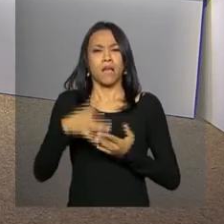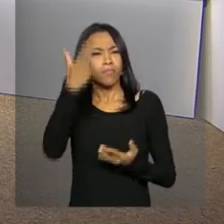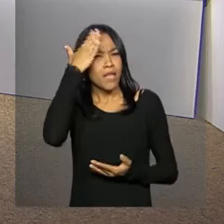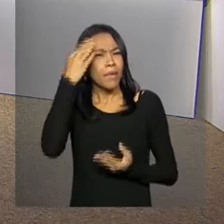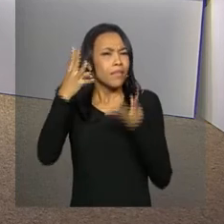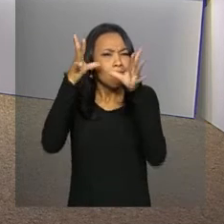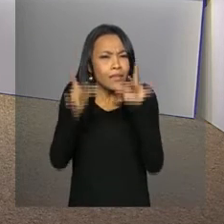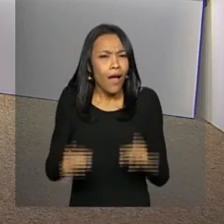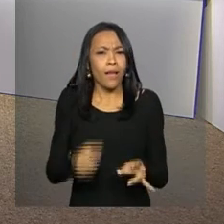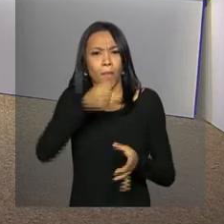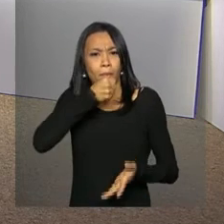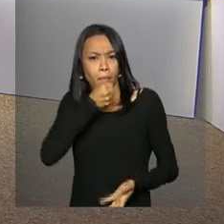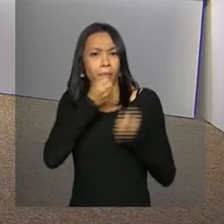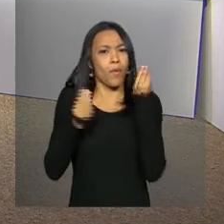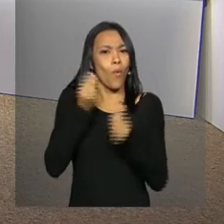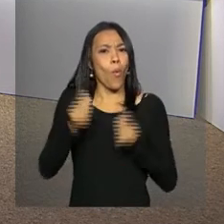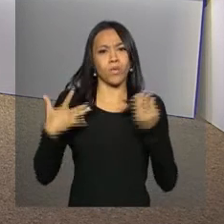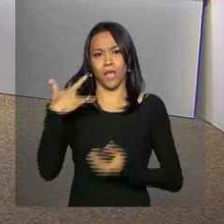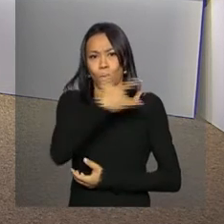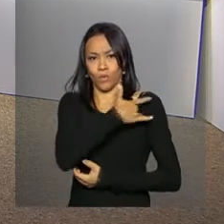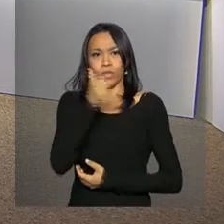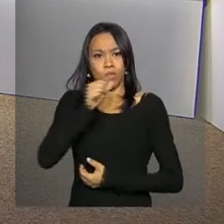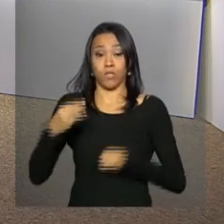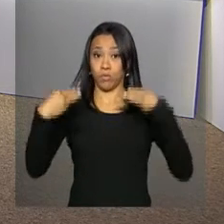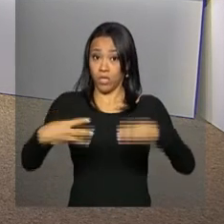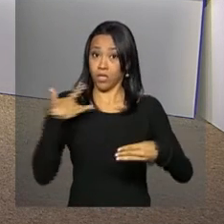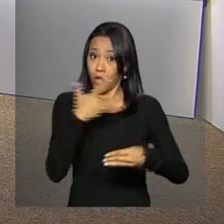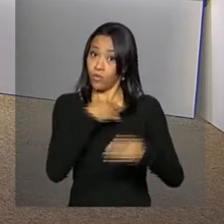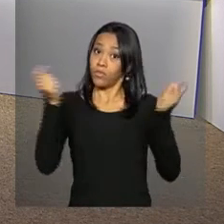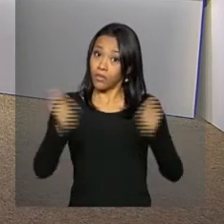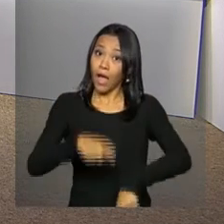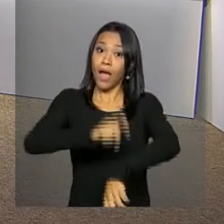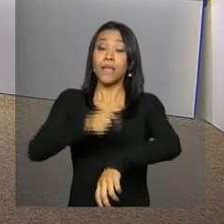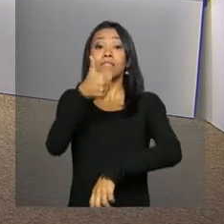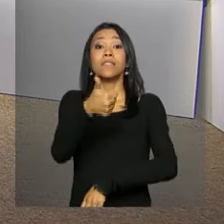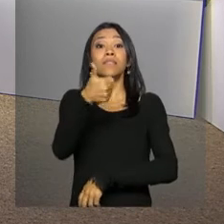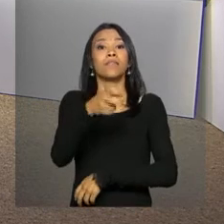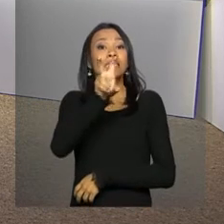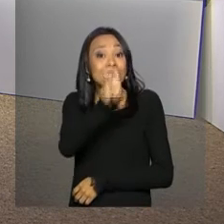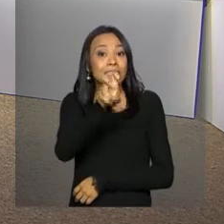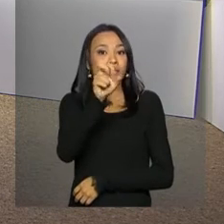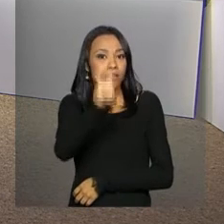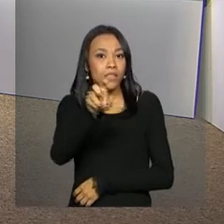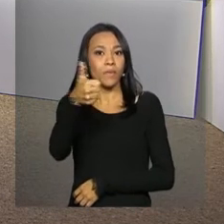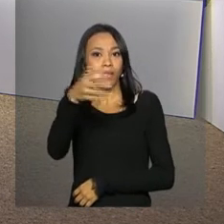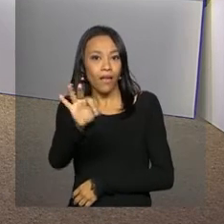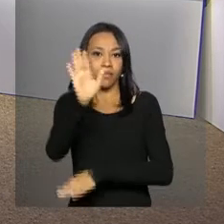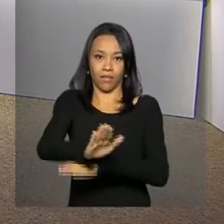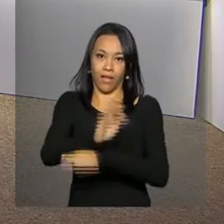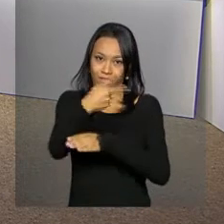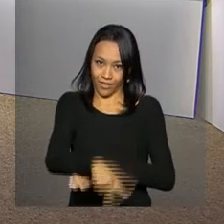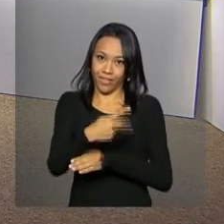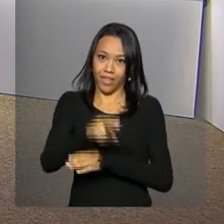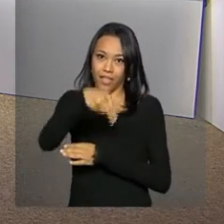coordenadora geral de saúde das mulheres do ministério da saúde você assiste às 5 e 10 da tarde no programa nbr vista